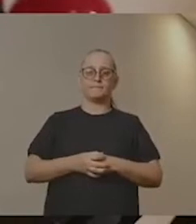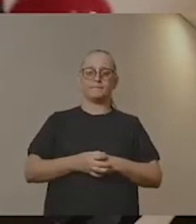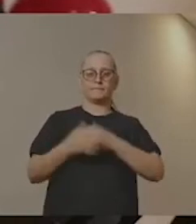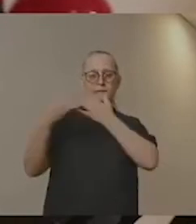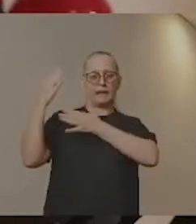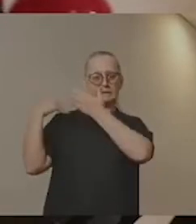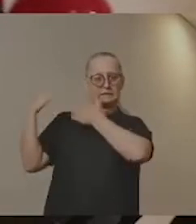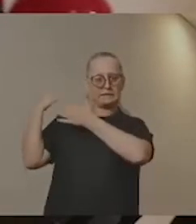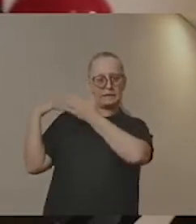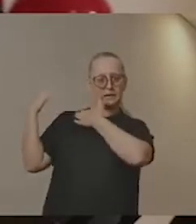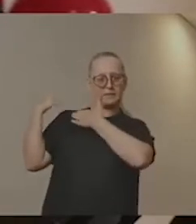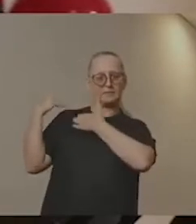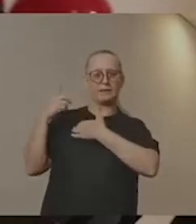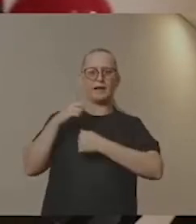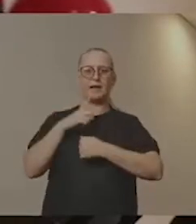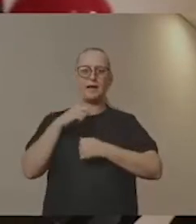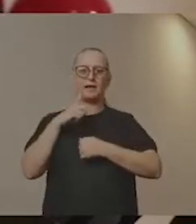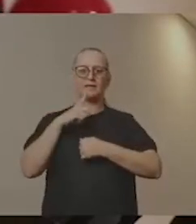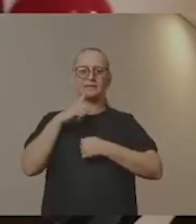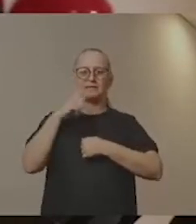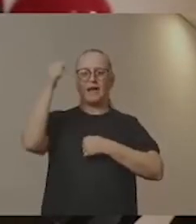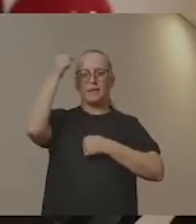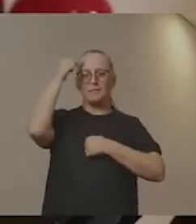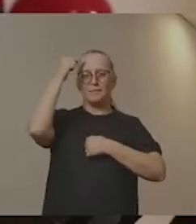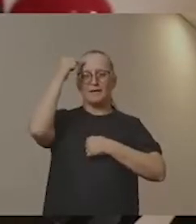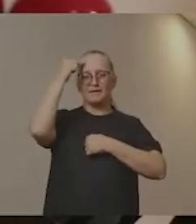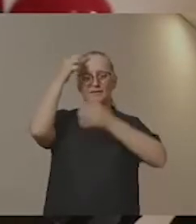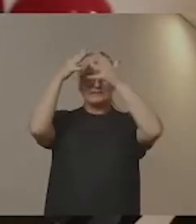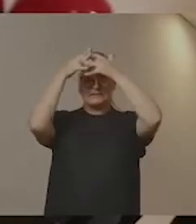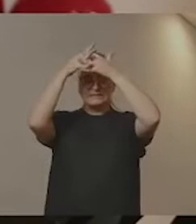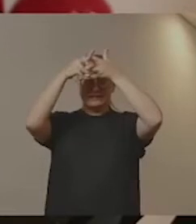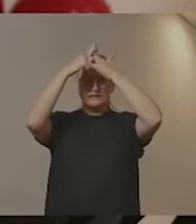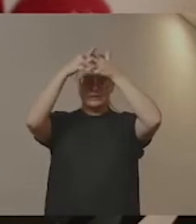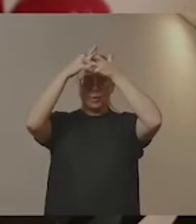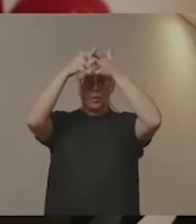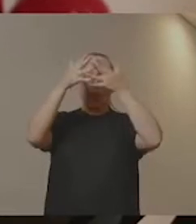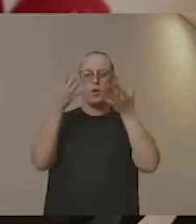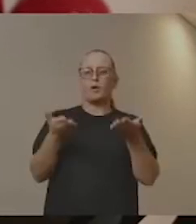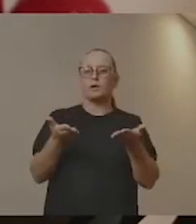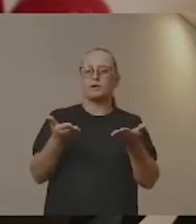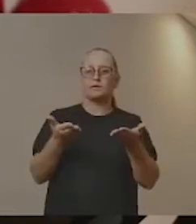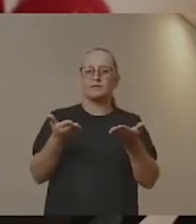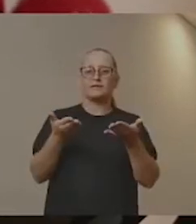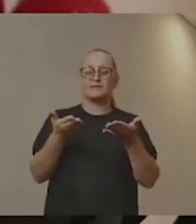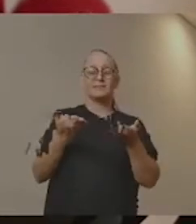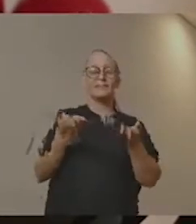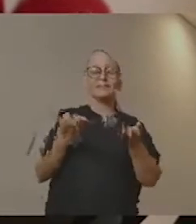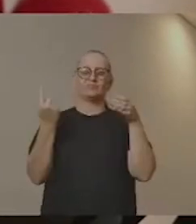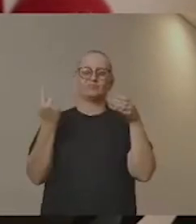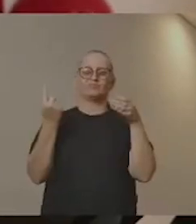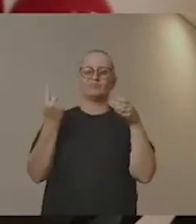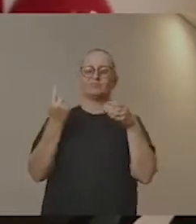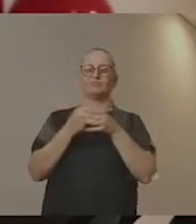ficava muito confusa, porque eu não entendia nada, e daí eu era meio que excluída. Uhum.